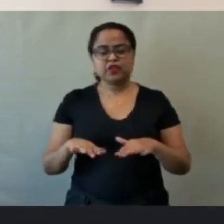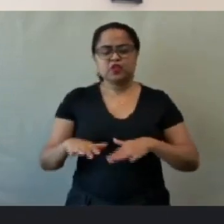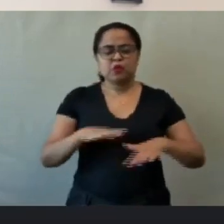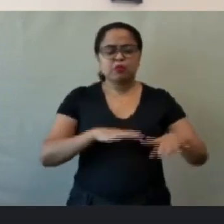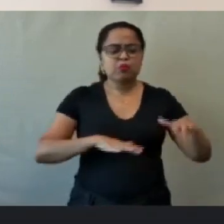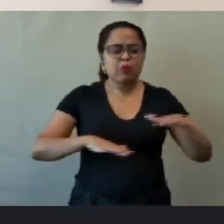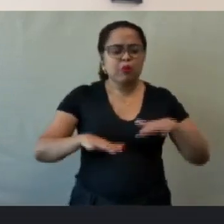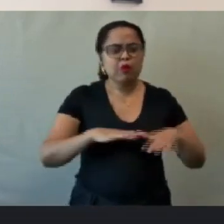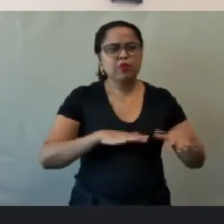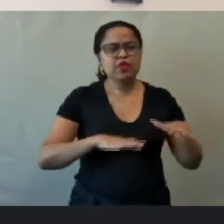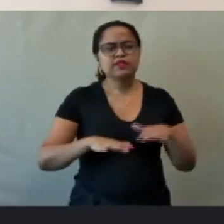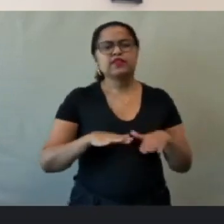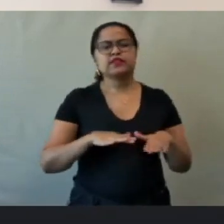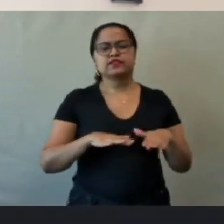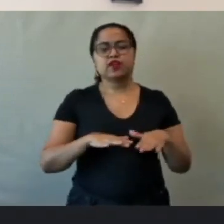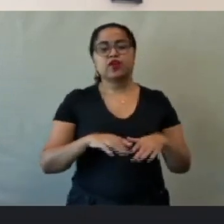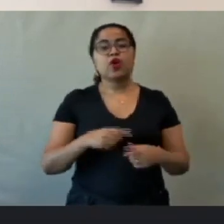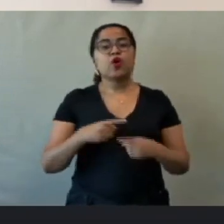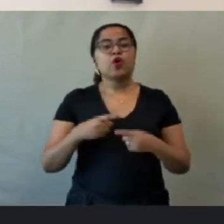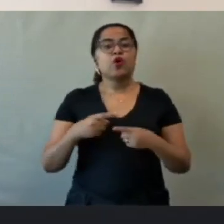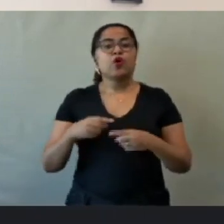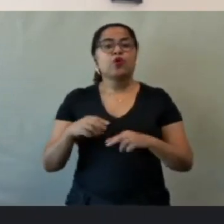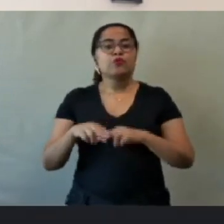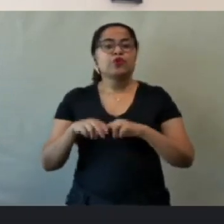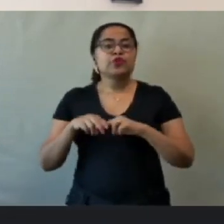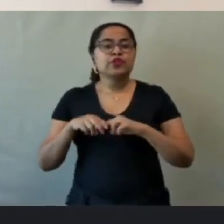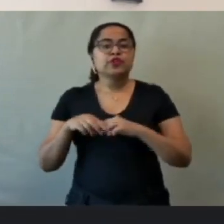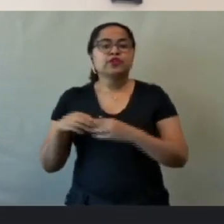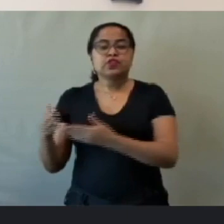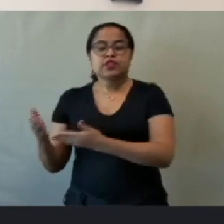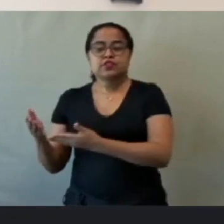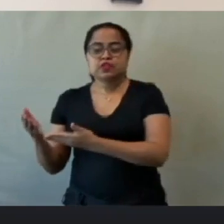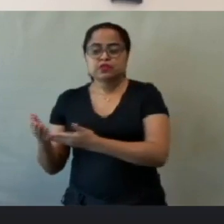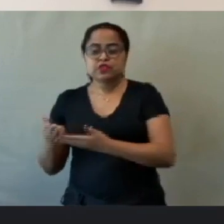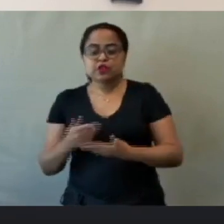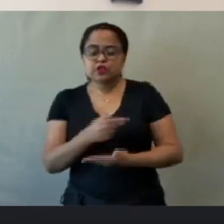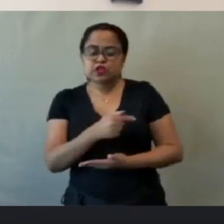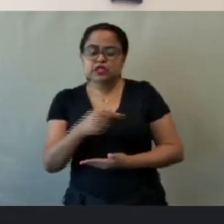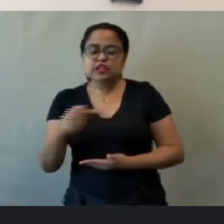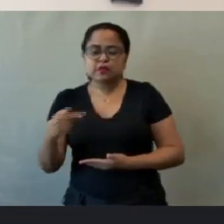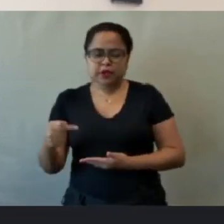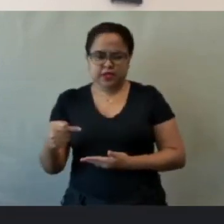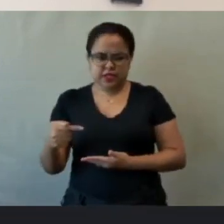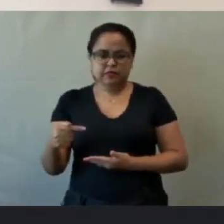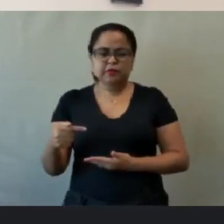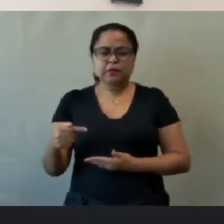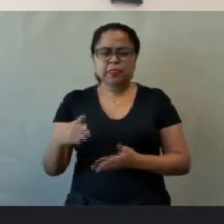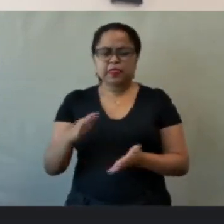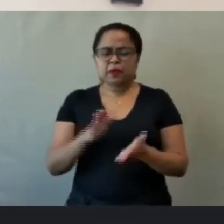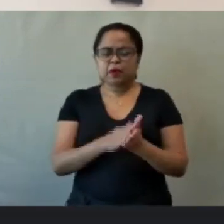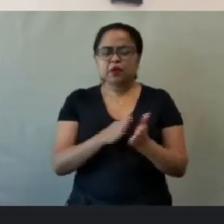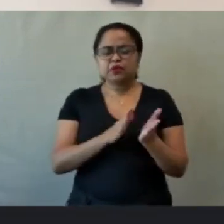porque isso, por isso que nós trouxemos todo o material da semana pautado no documento final da conferência,